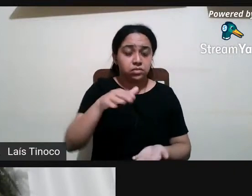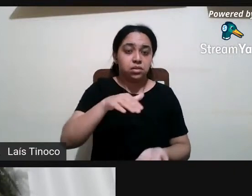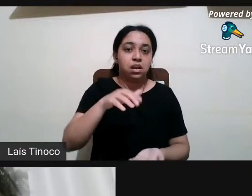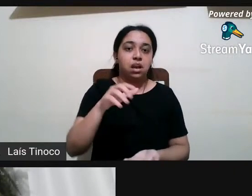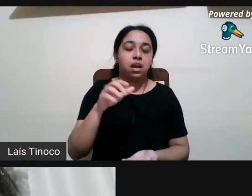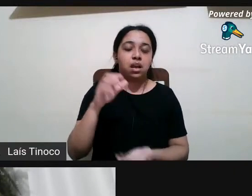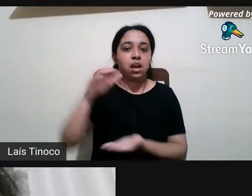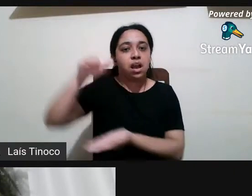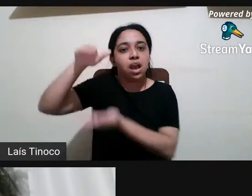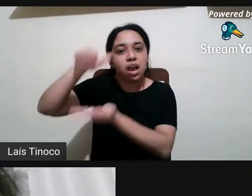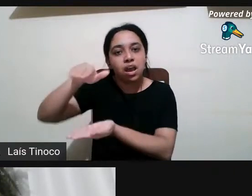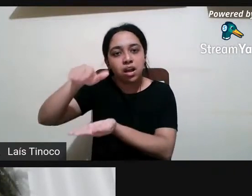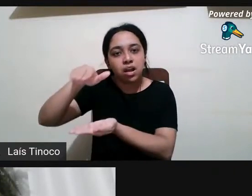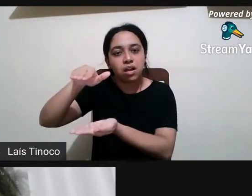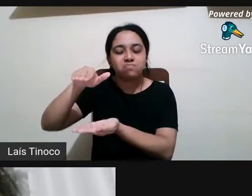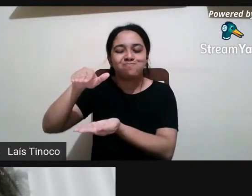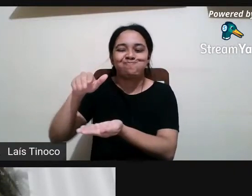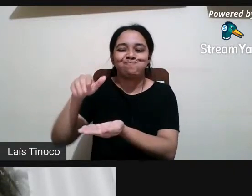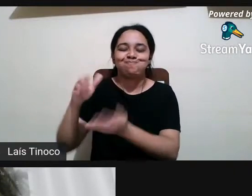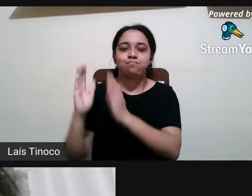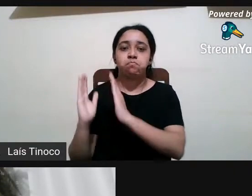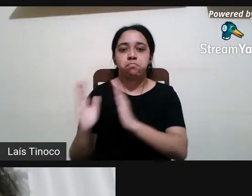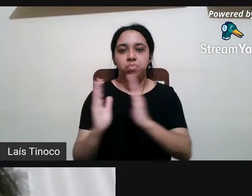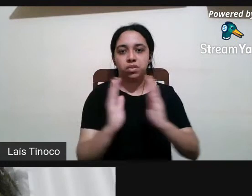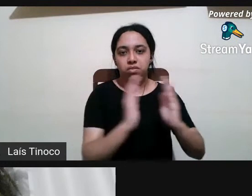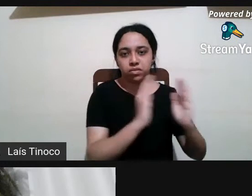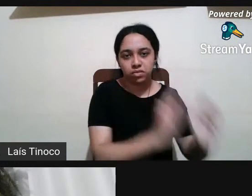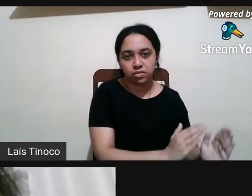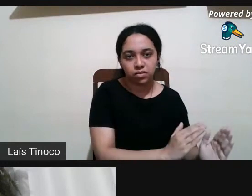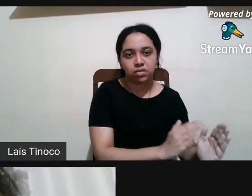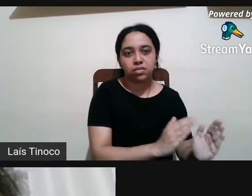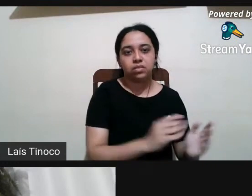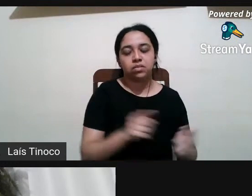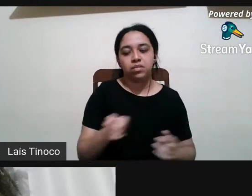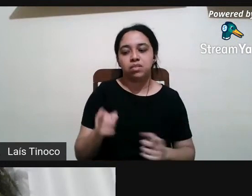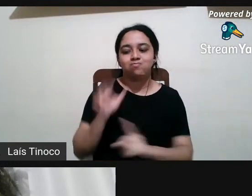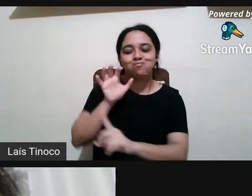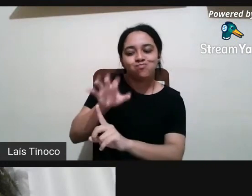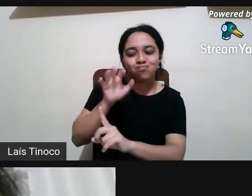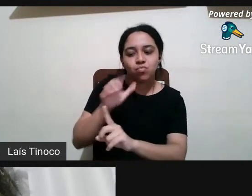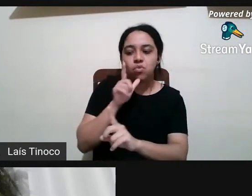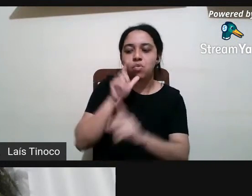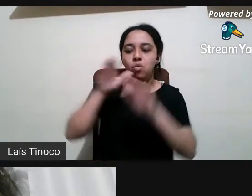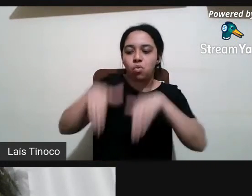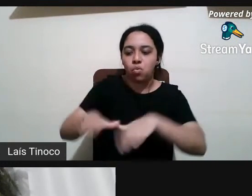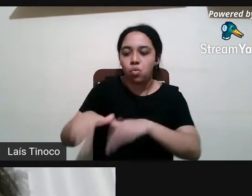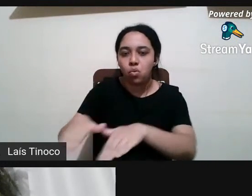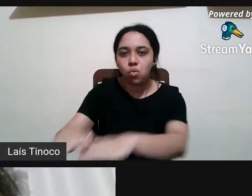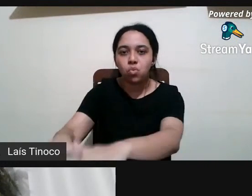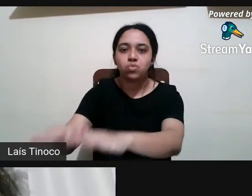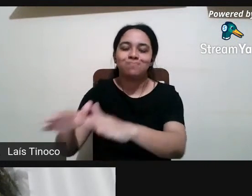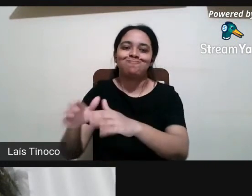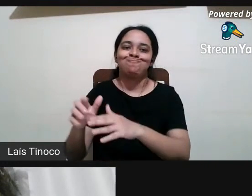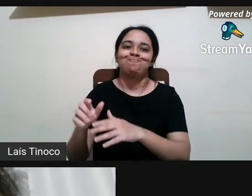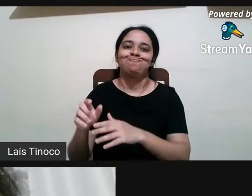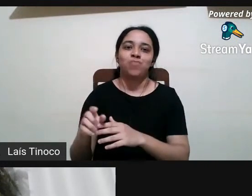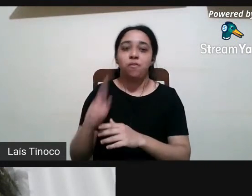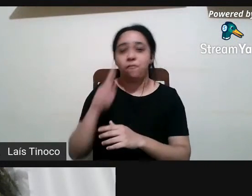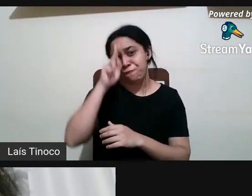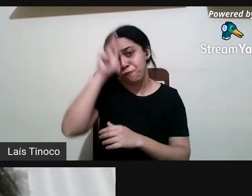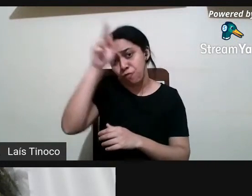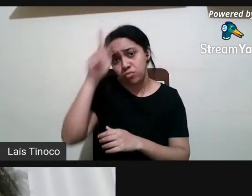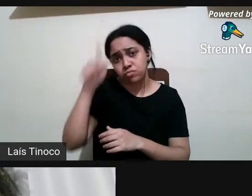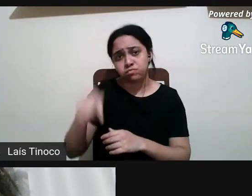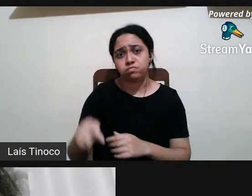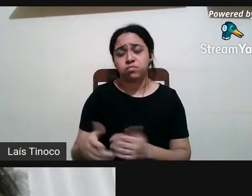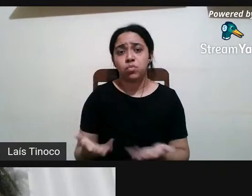de fotodegradação, né? A ação de ondas, tem uma maior possibilidade. Então, assim, o coletor, ele